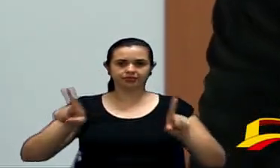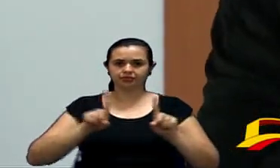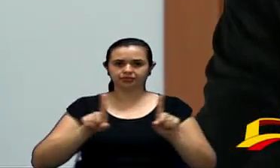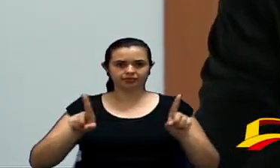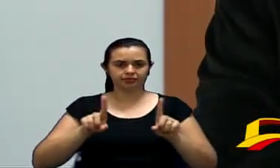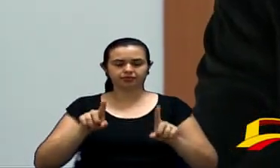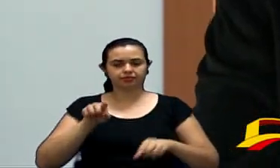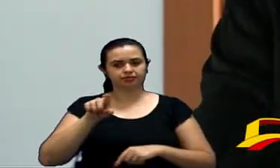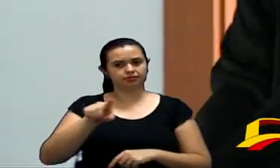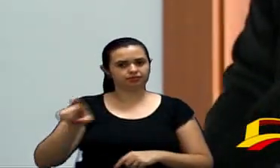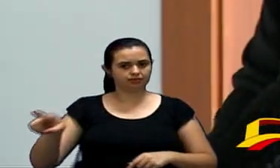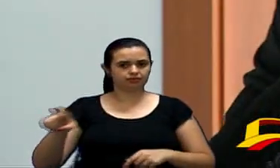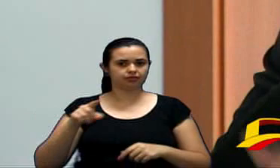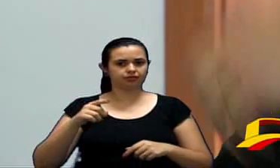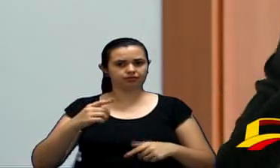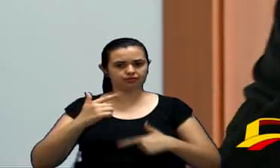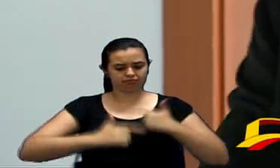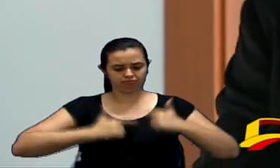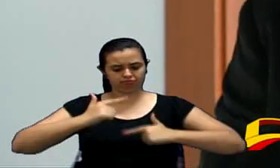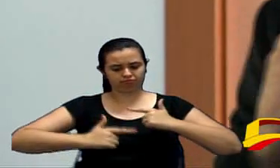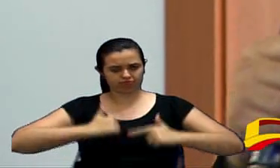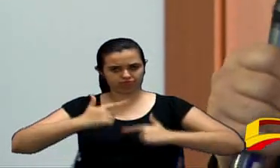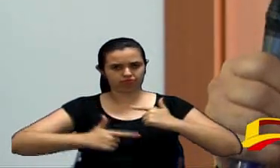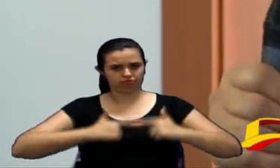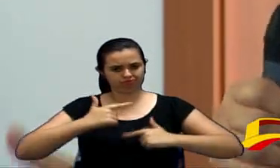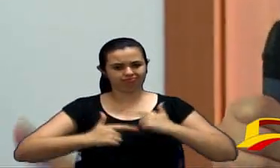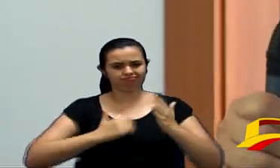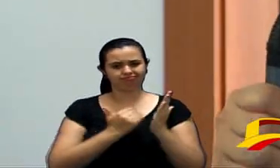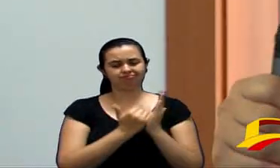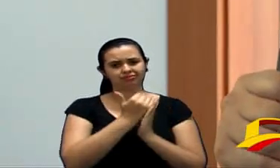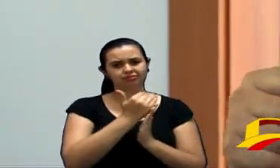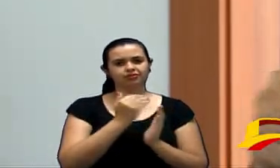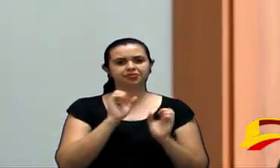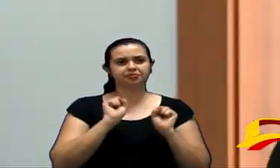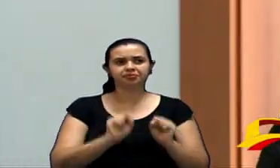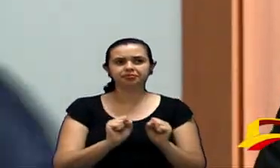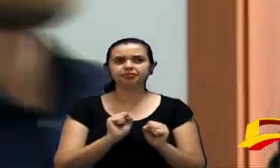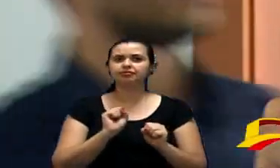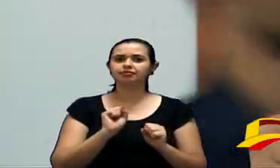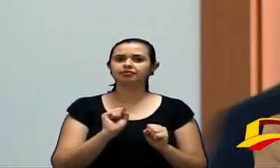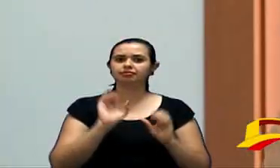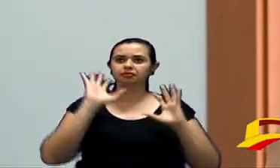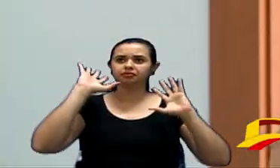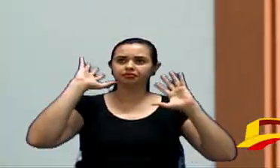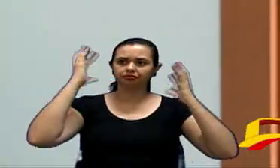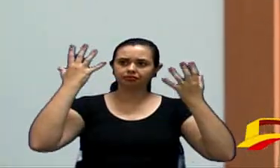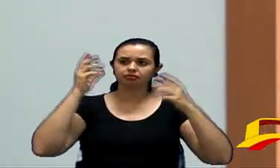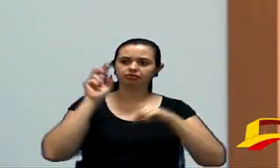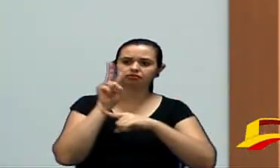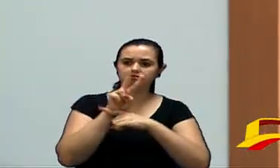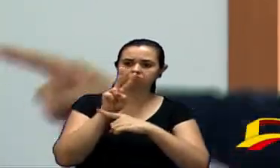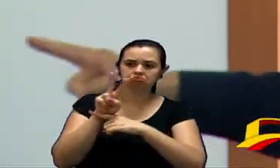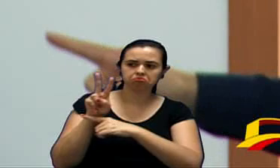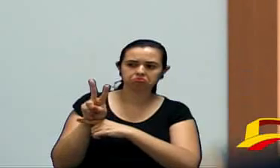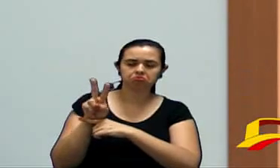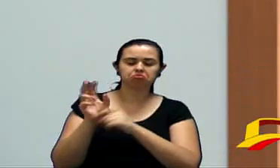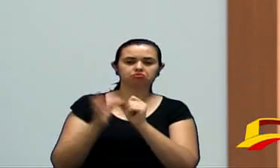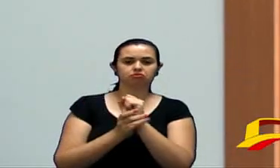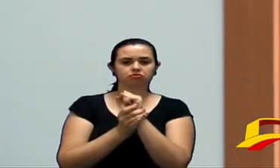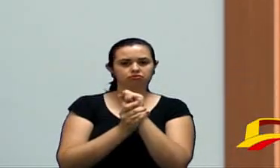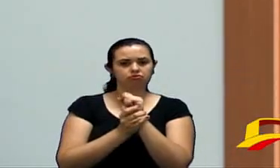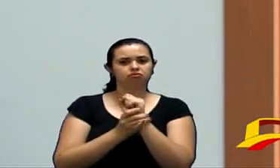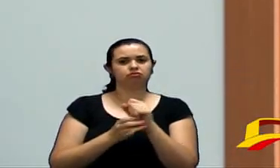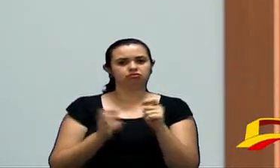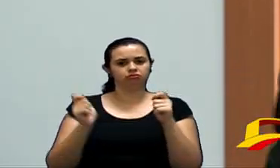de show, ou de repente trabalhar num evento. Exatamente, fazer no supermercado está perigoso também, igual aconteceu aqui